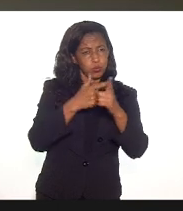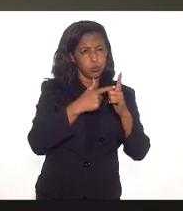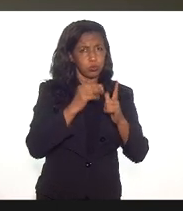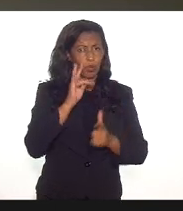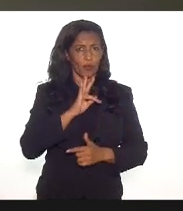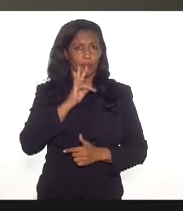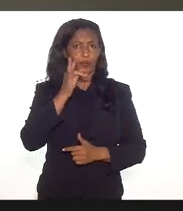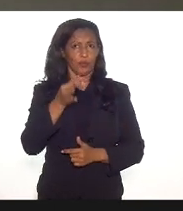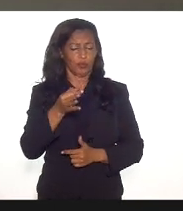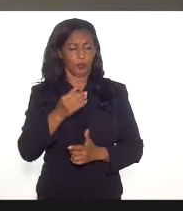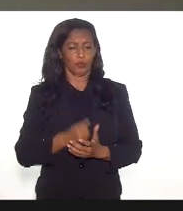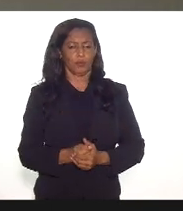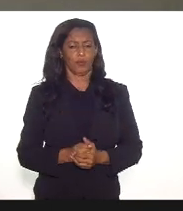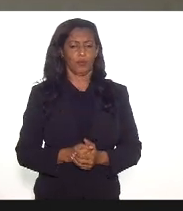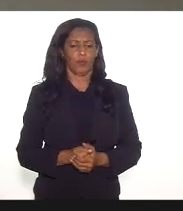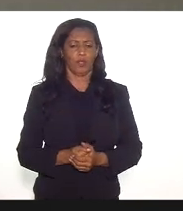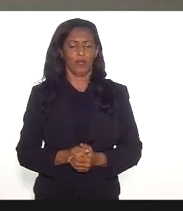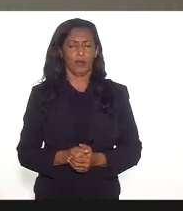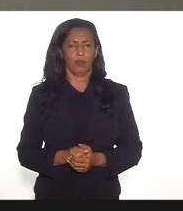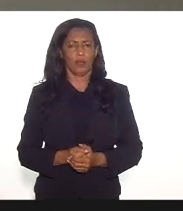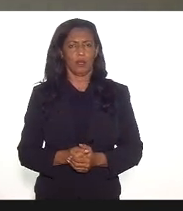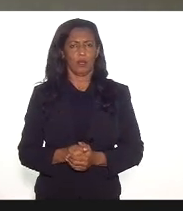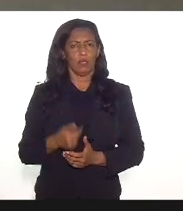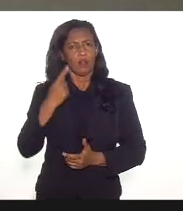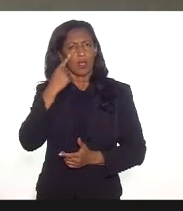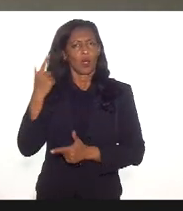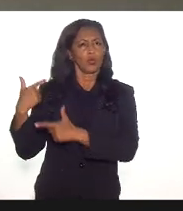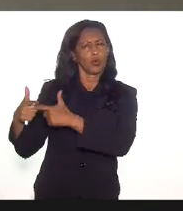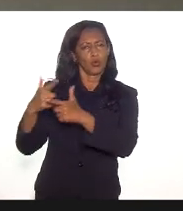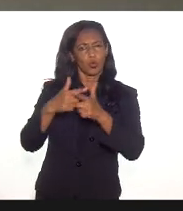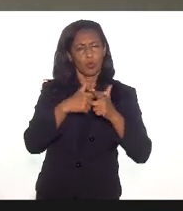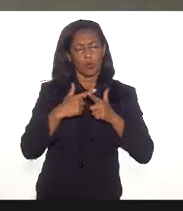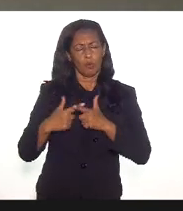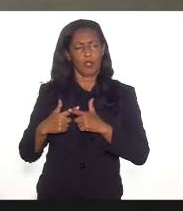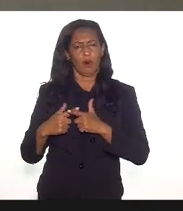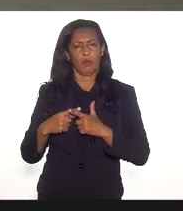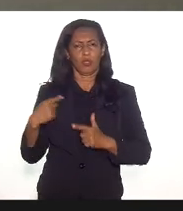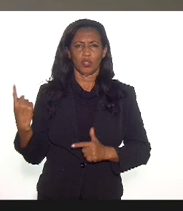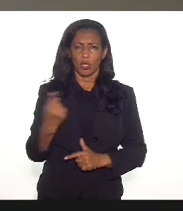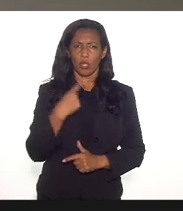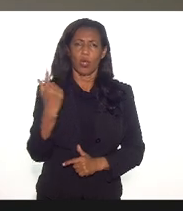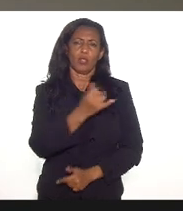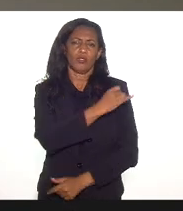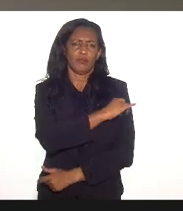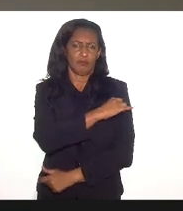em função da situação delicada financeira que nós enfrentamos, que a gente